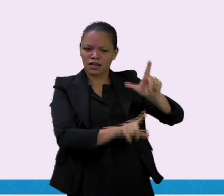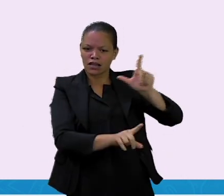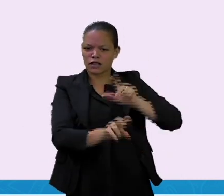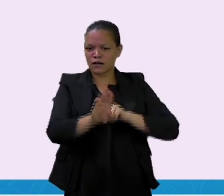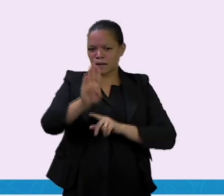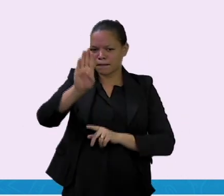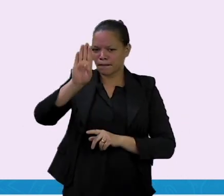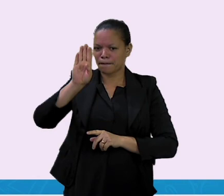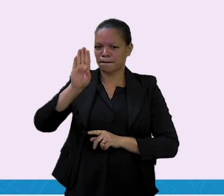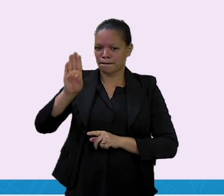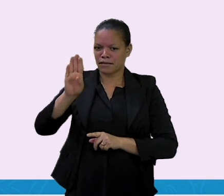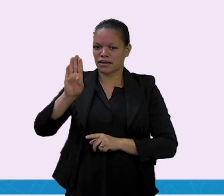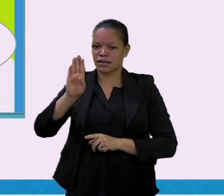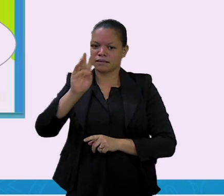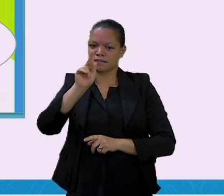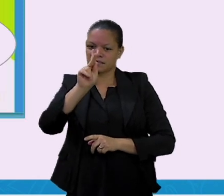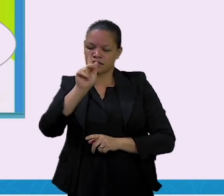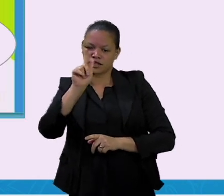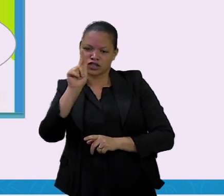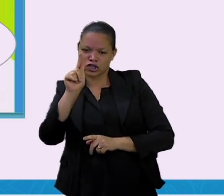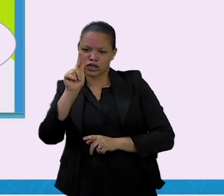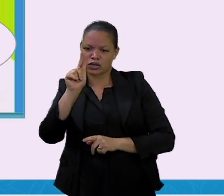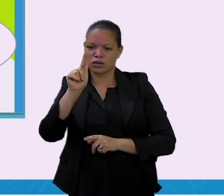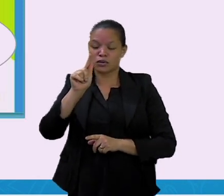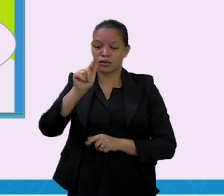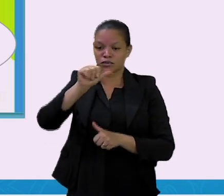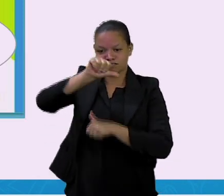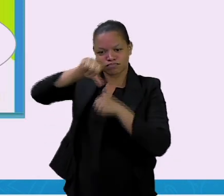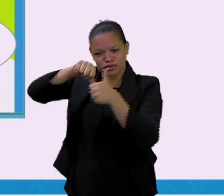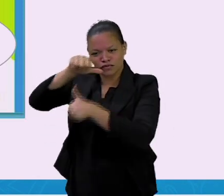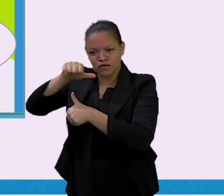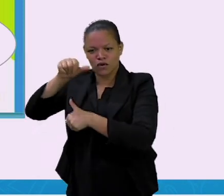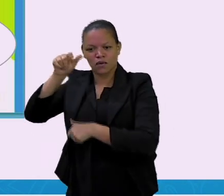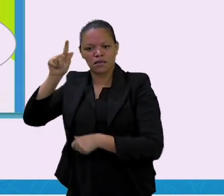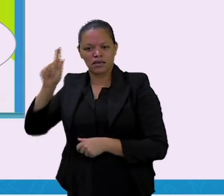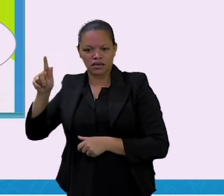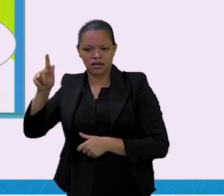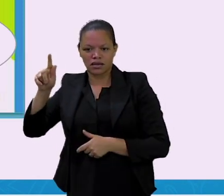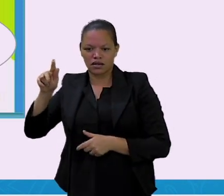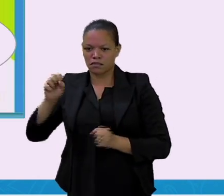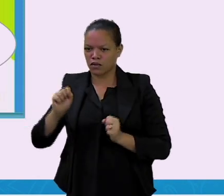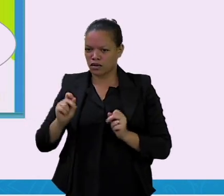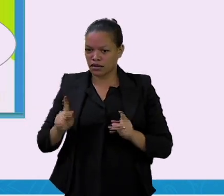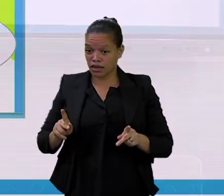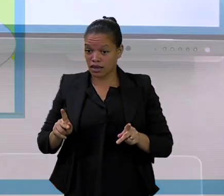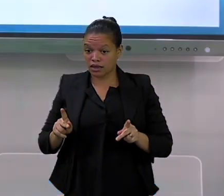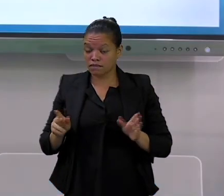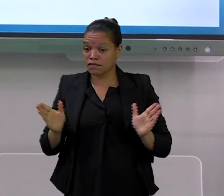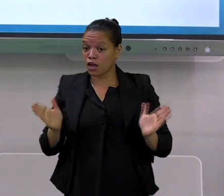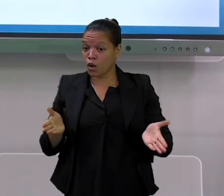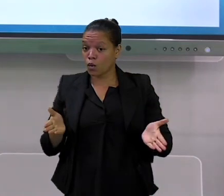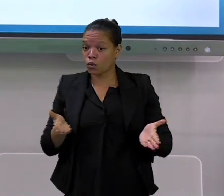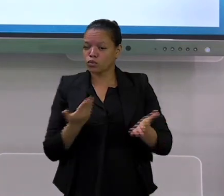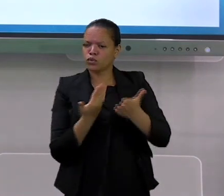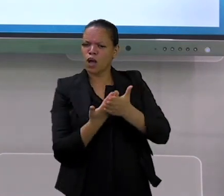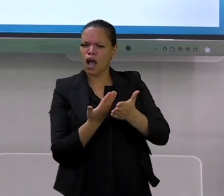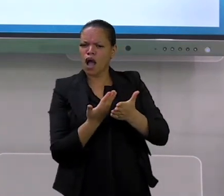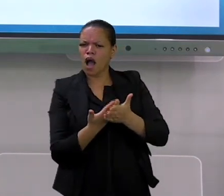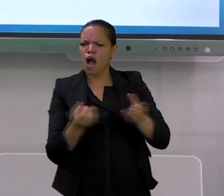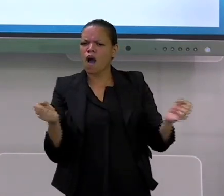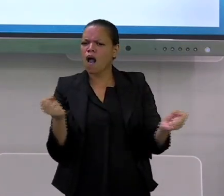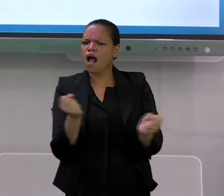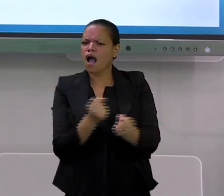KG e G. É isso aí, pessoal. Essa foi a nossa aula de hoje. Se você ficou com